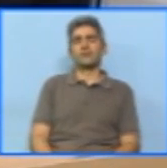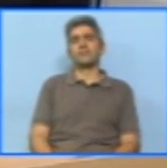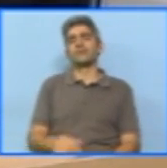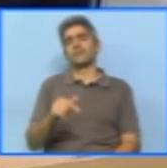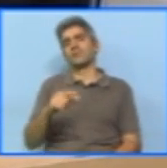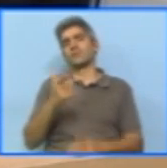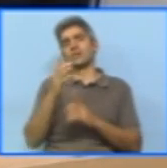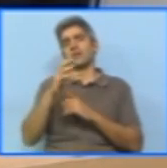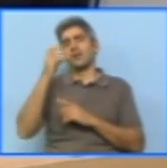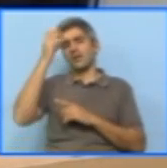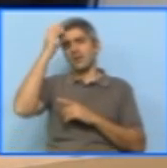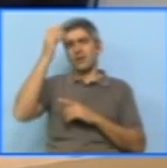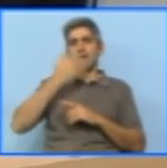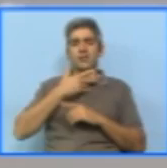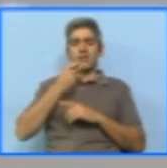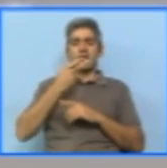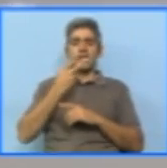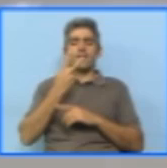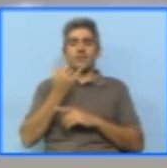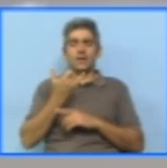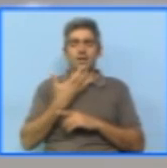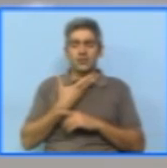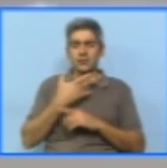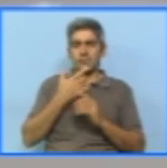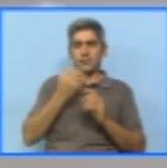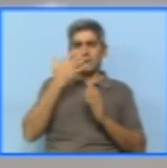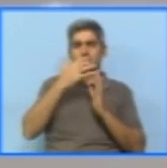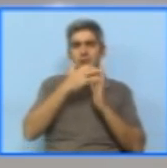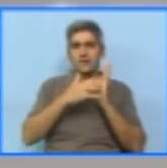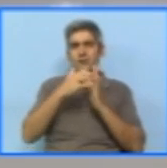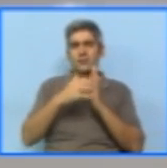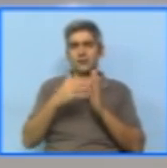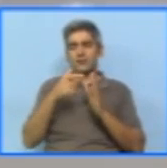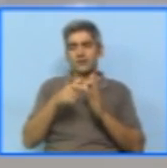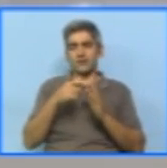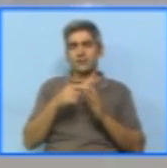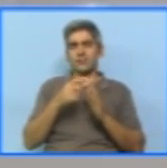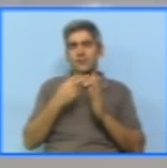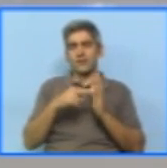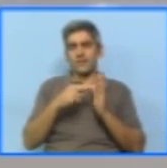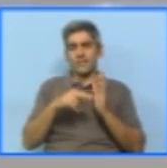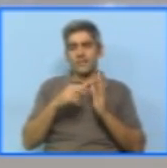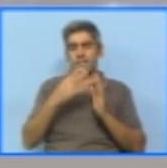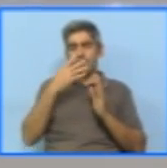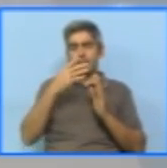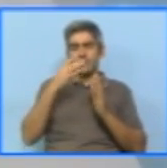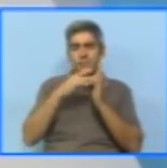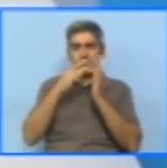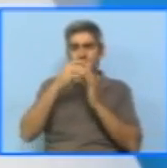David, que é apresentado na primeira leitura. Sim. E comentámos esse texto, que é proposto aqui a partir do primeiro livro dos